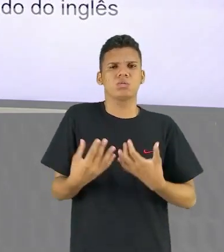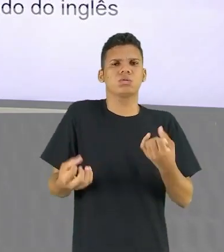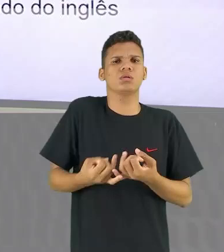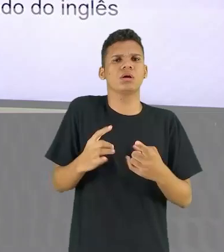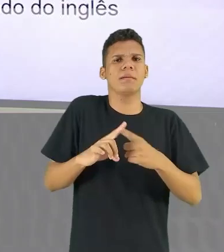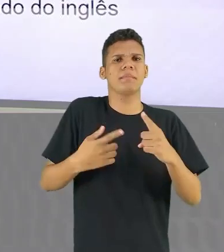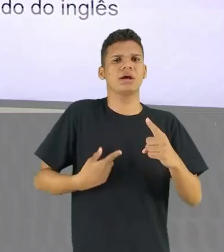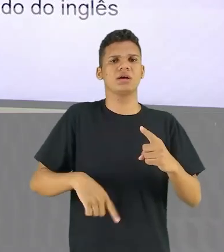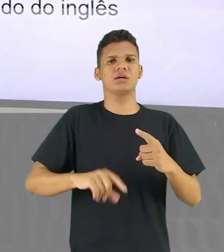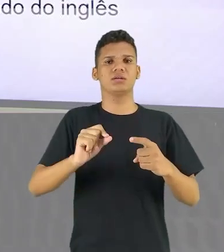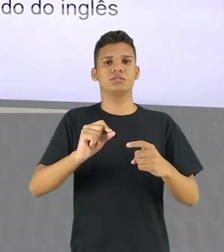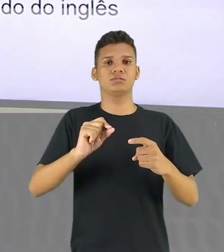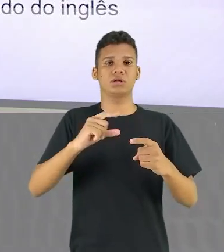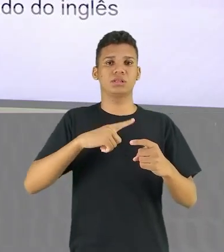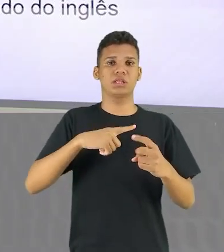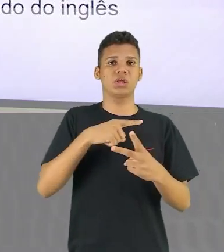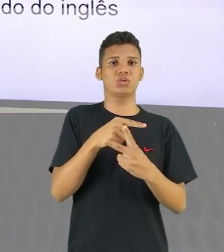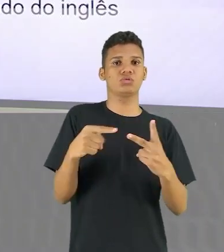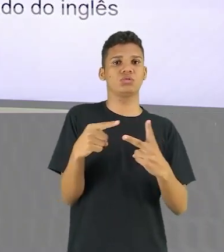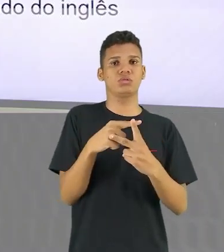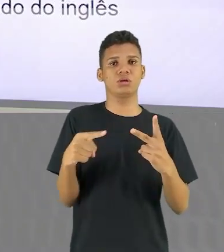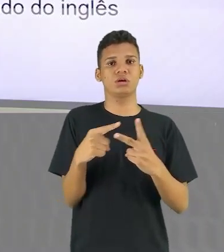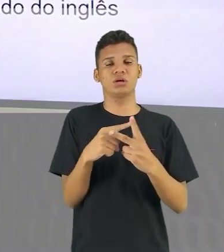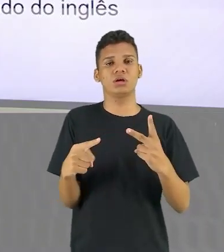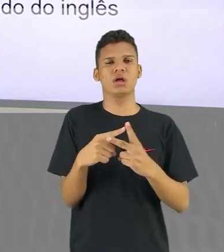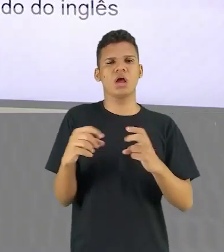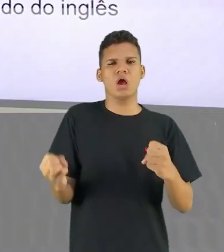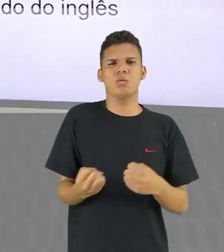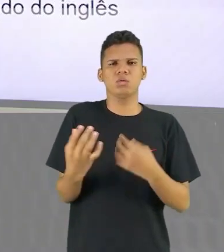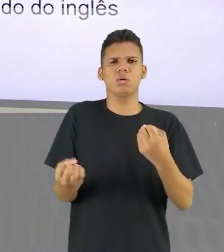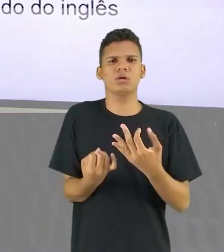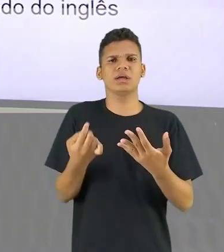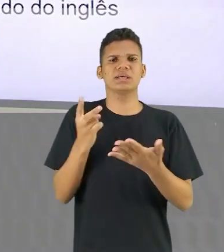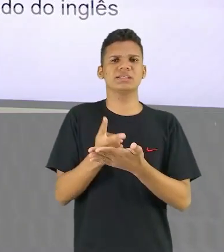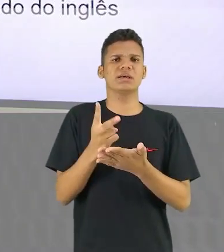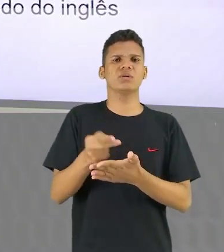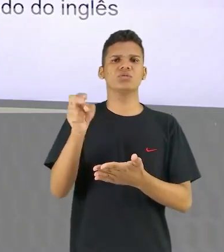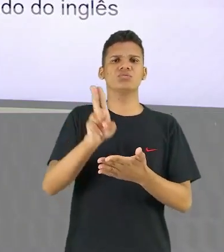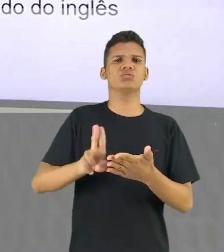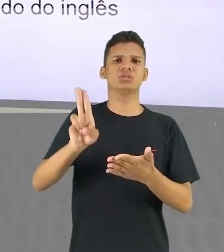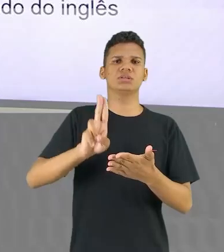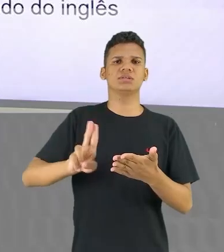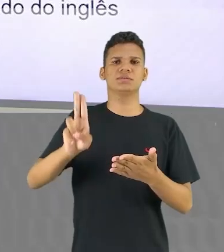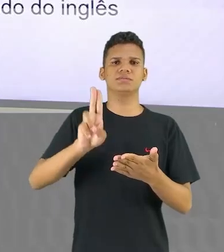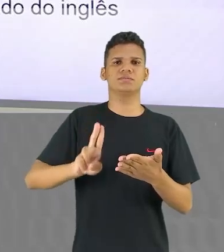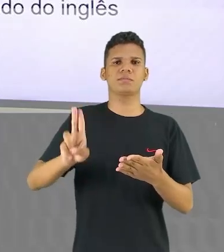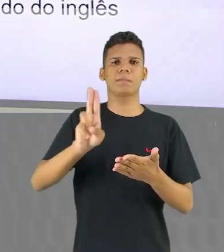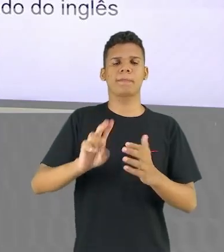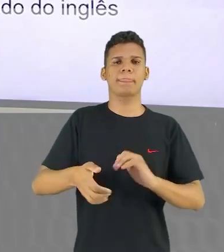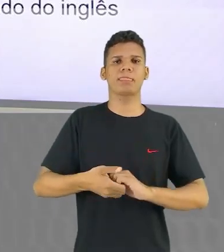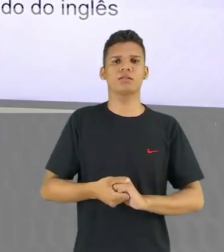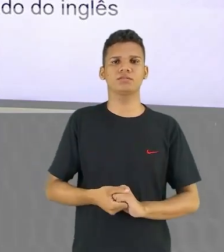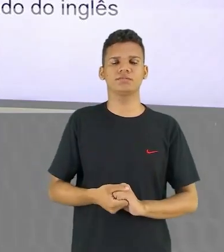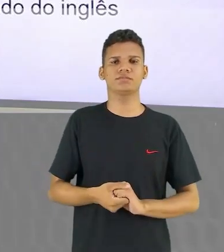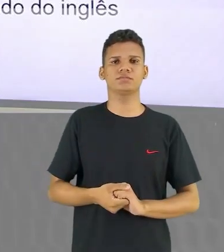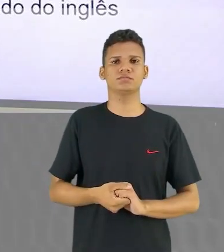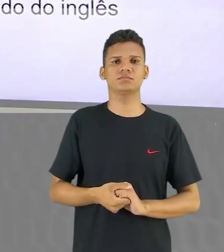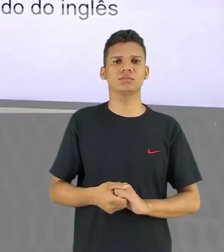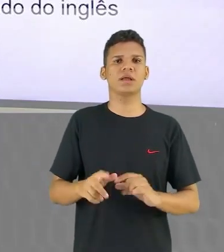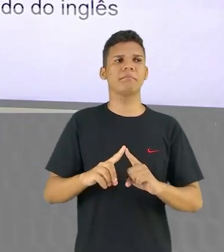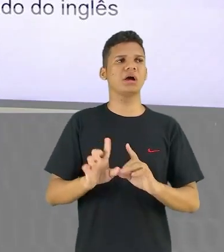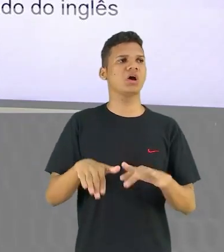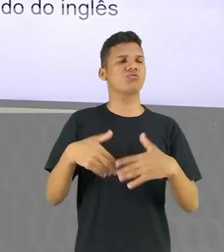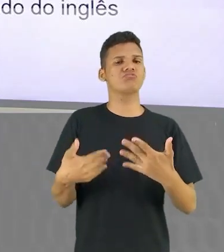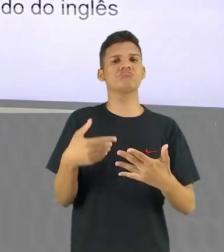Ele destacou duas expressões que são utilizadas, o but e o yet only. O que